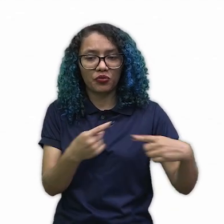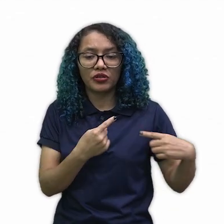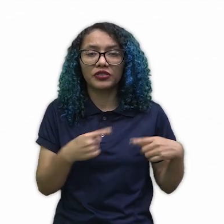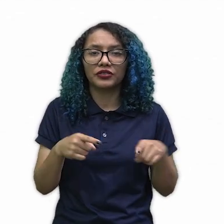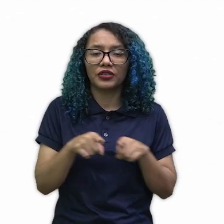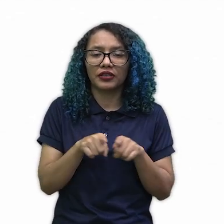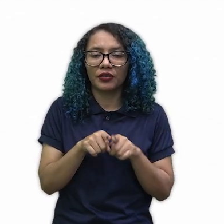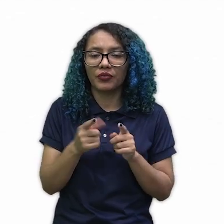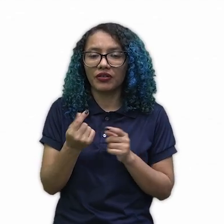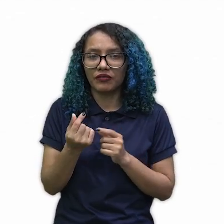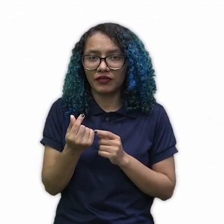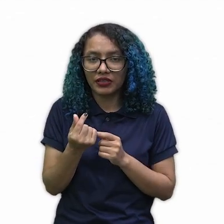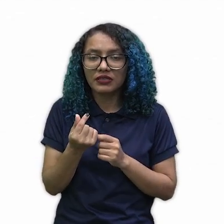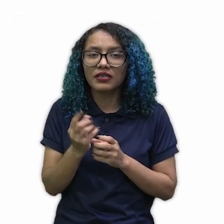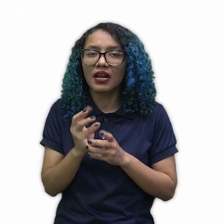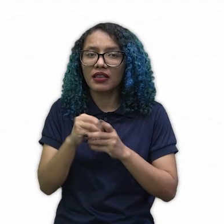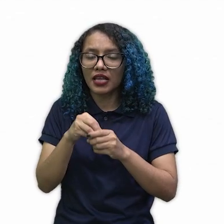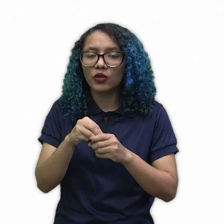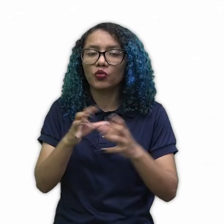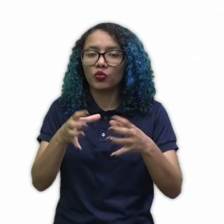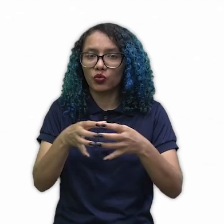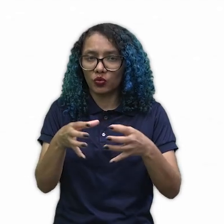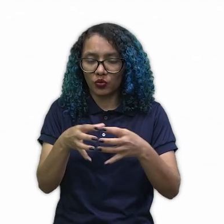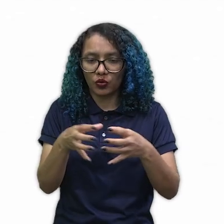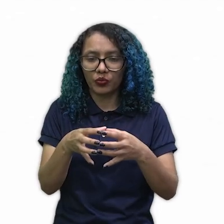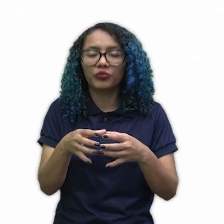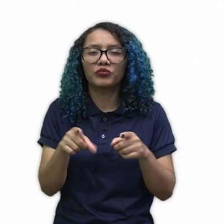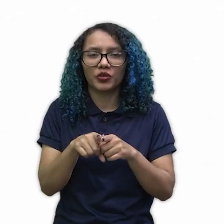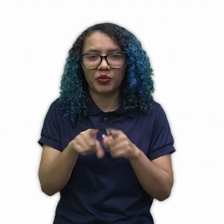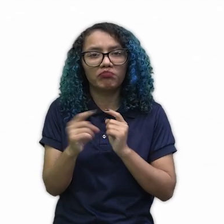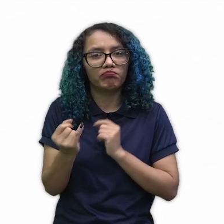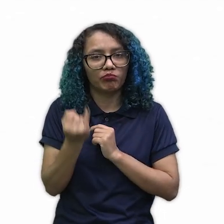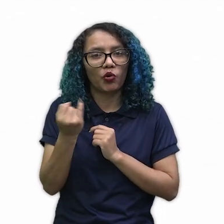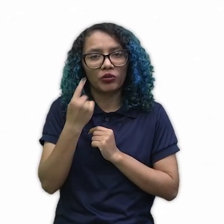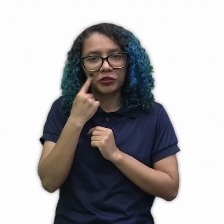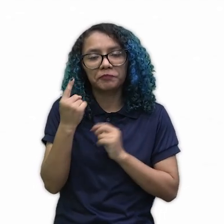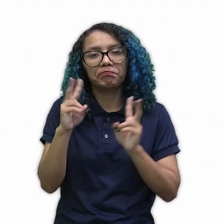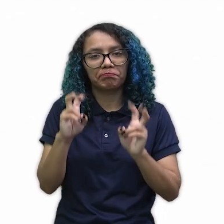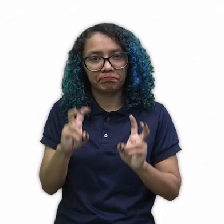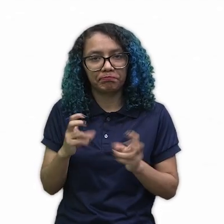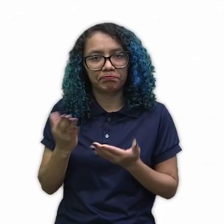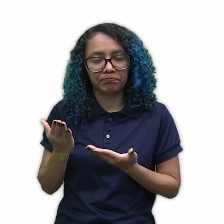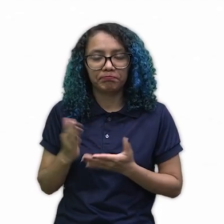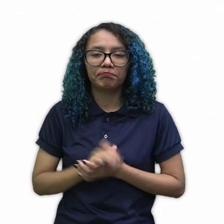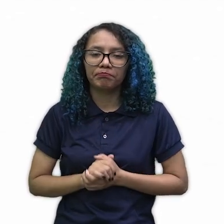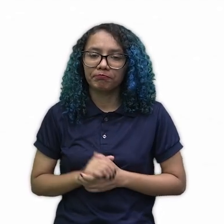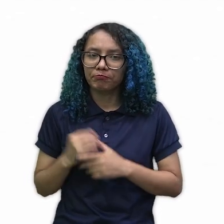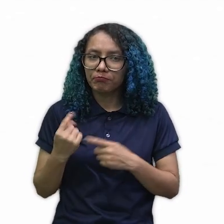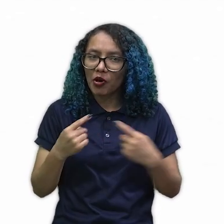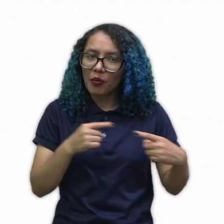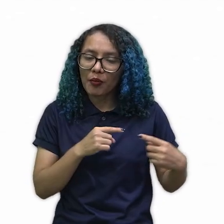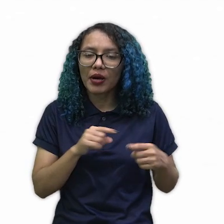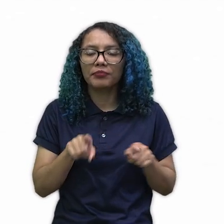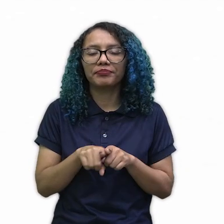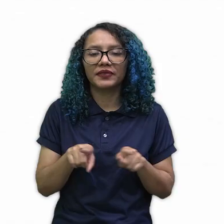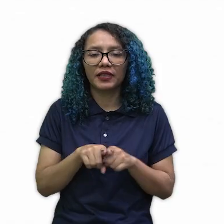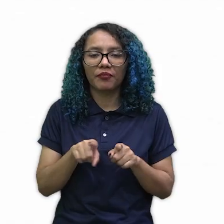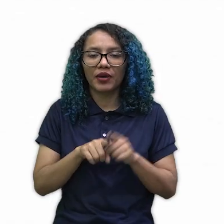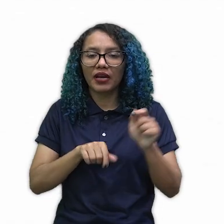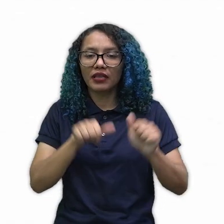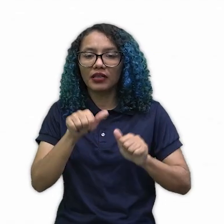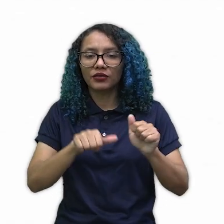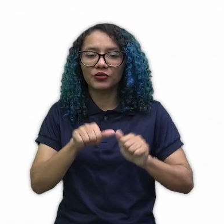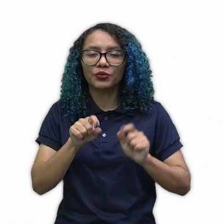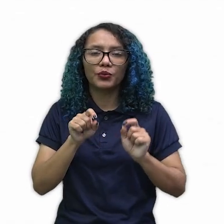financeira dentro do bloco também, um dos pontos muito importantes que eles acabaram discutindo. Além disso,